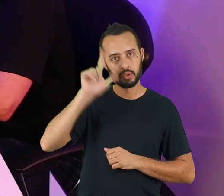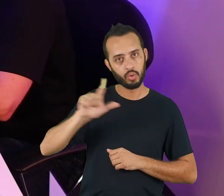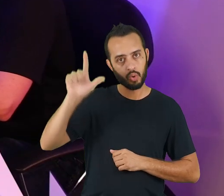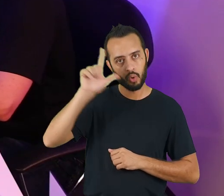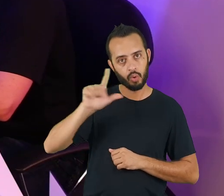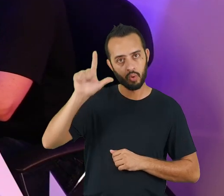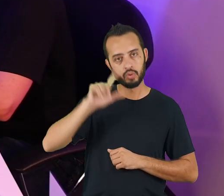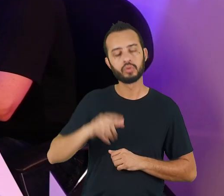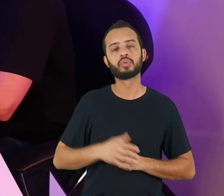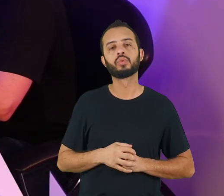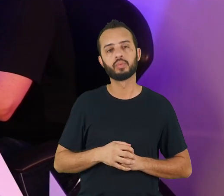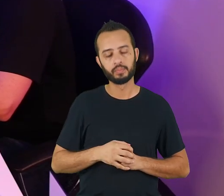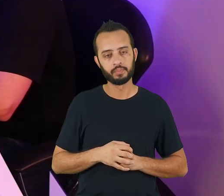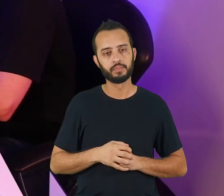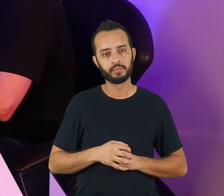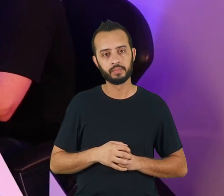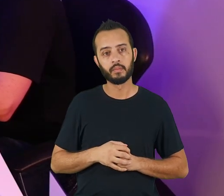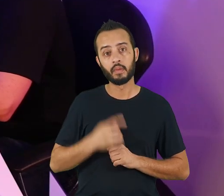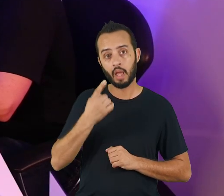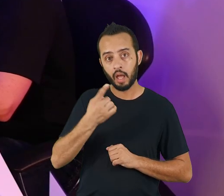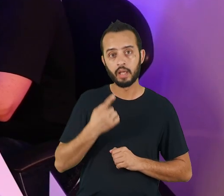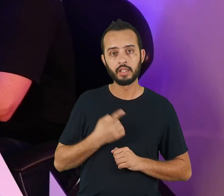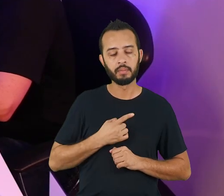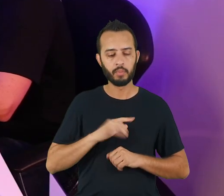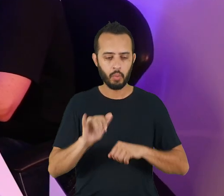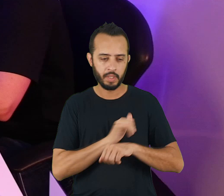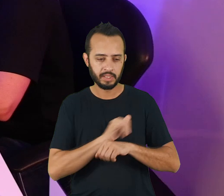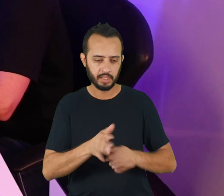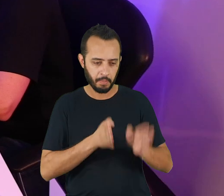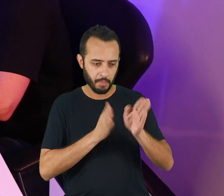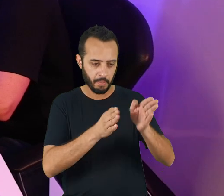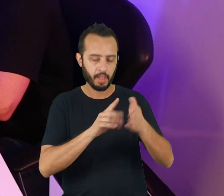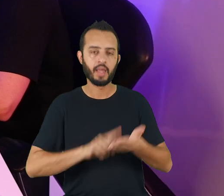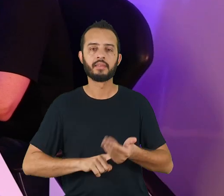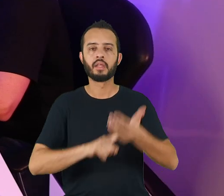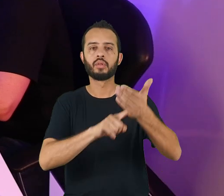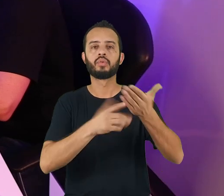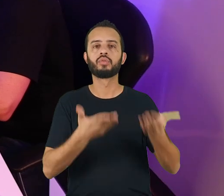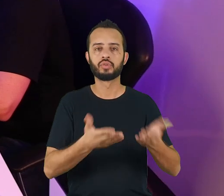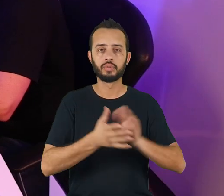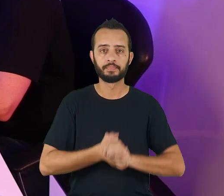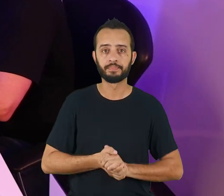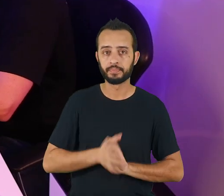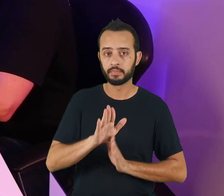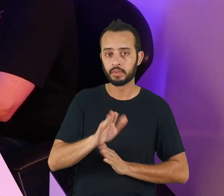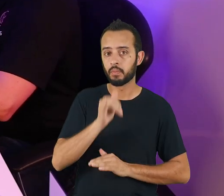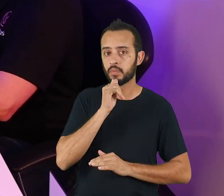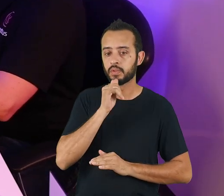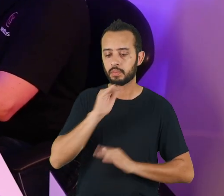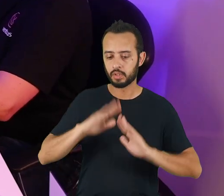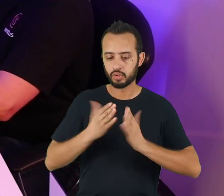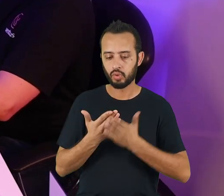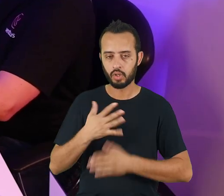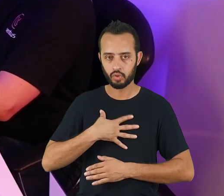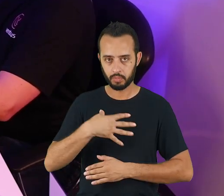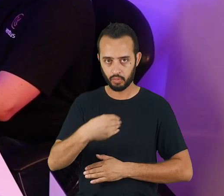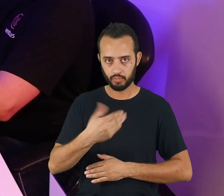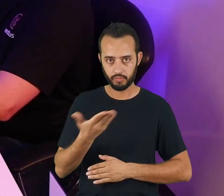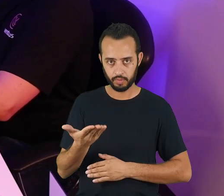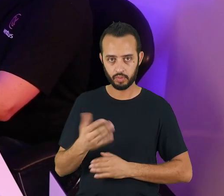lógico a a a a a a ir por um caminho que acaba sendo de tecnologia então por exemplo no colégio dos meus